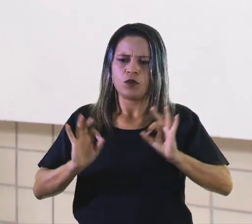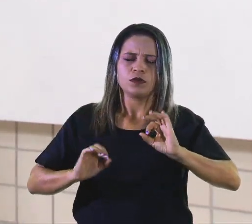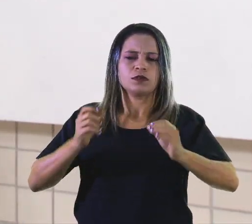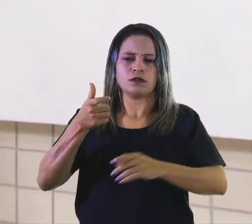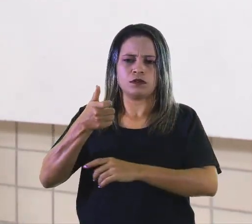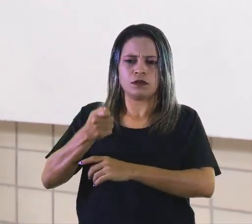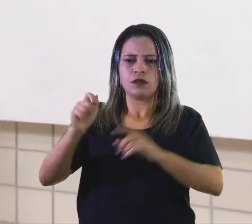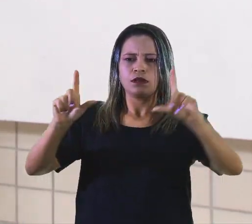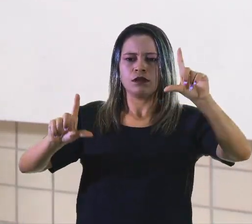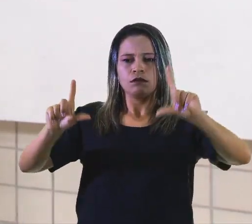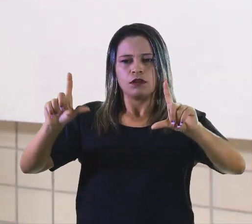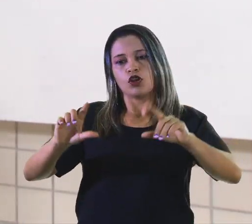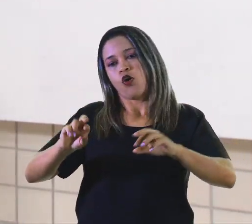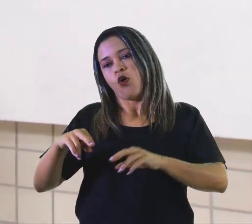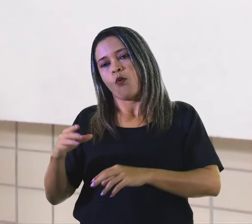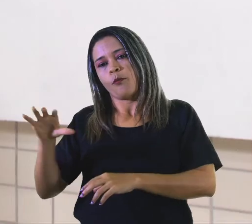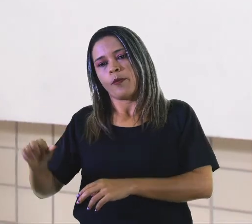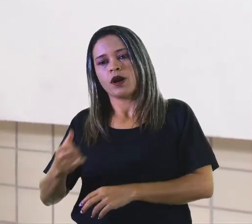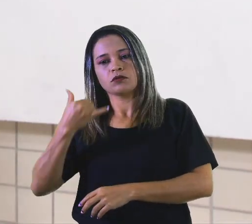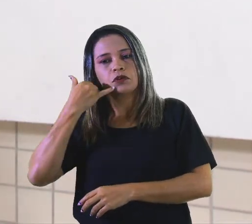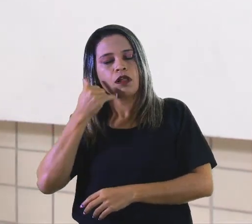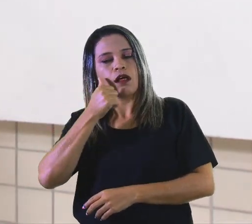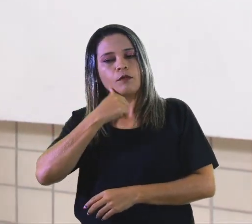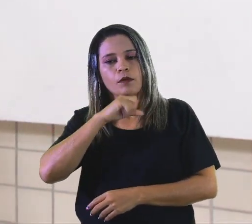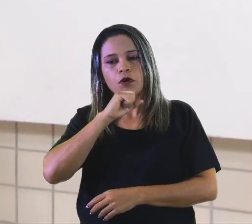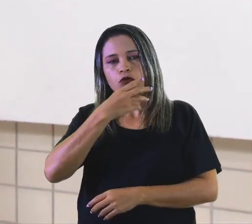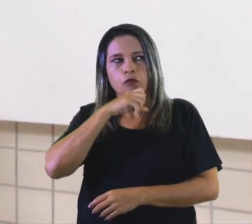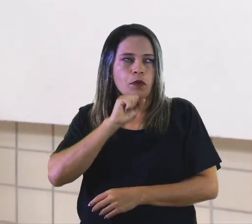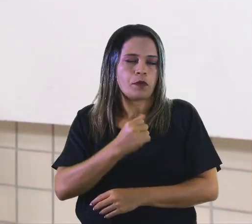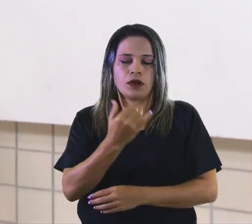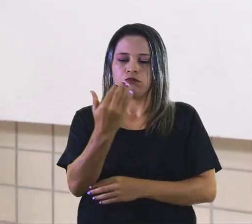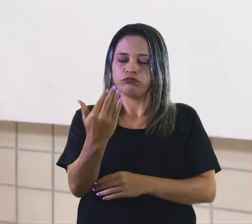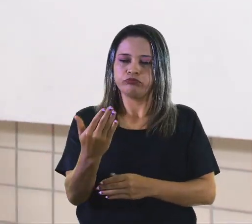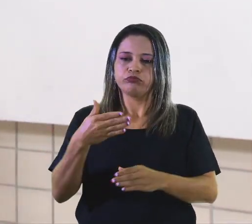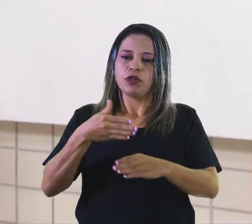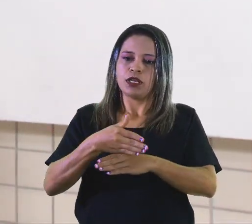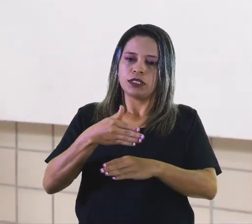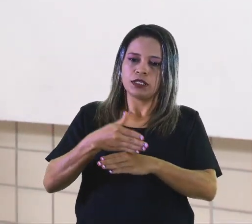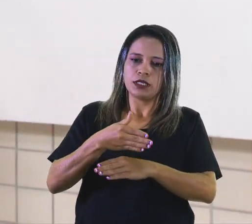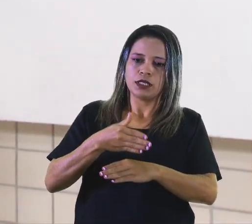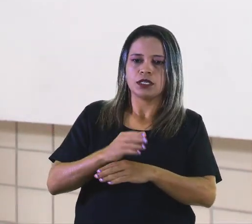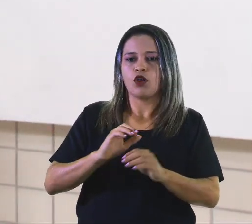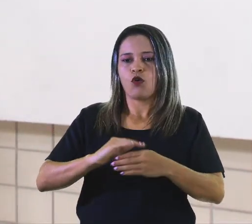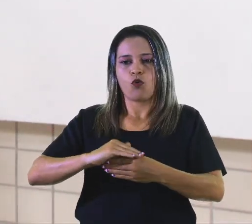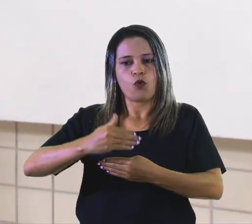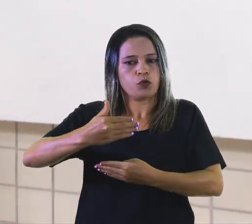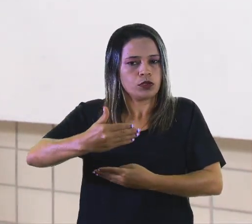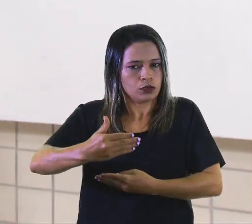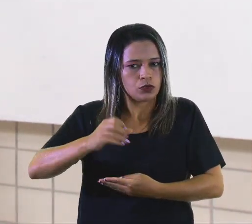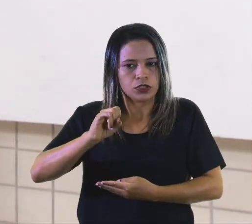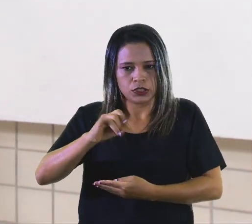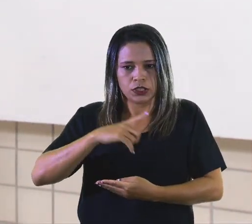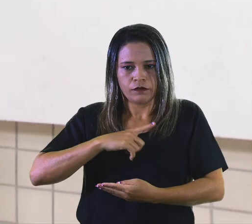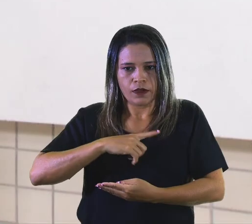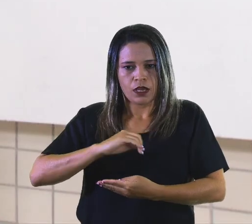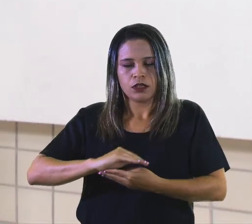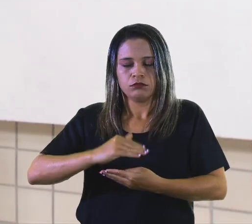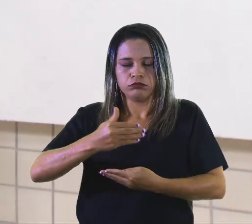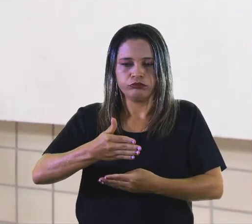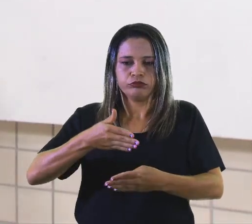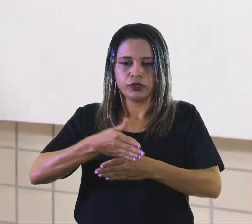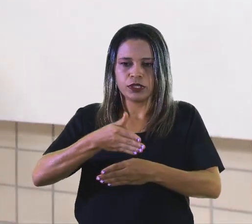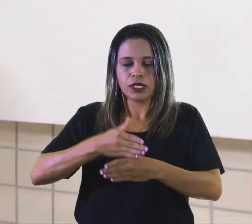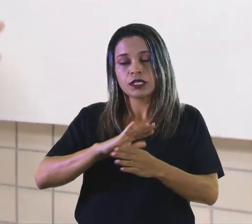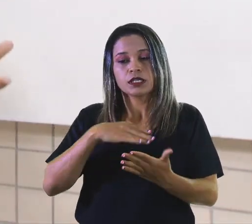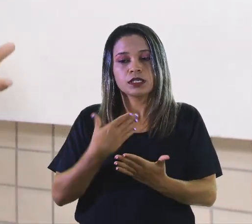TV ou pegar o celular do papai e da mamãe e acessar o computador, se tiver computador em casa, e acessar as aulas.